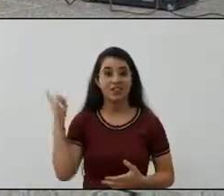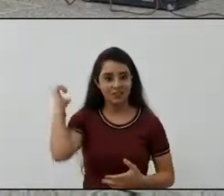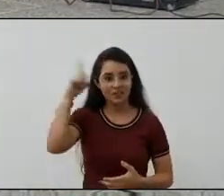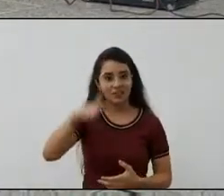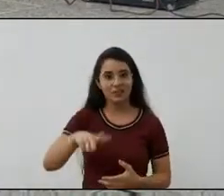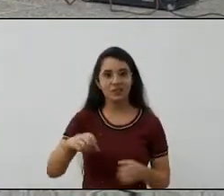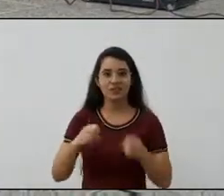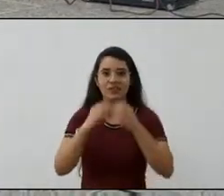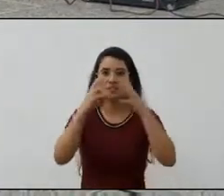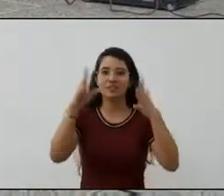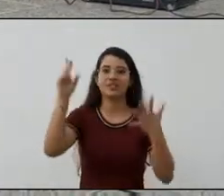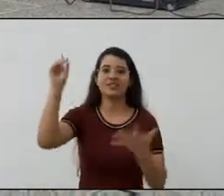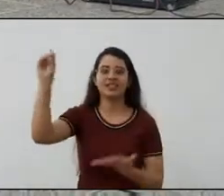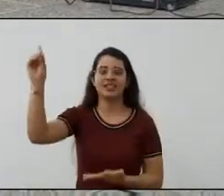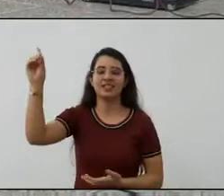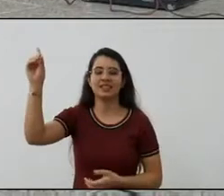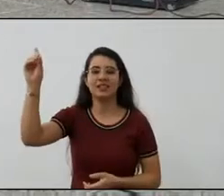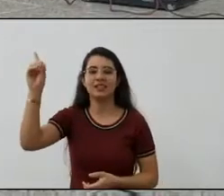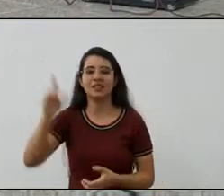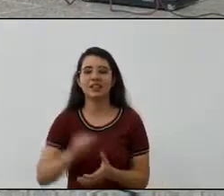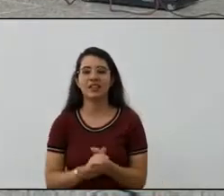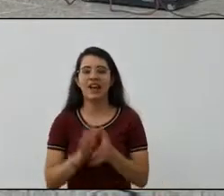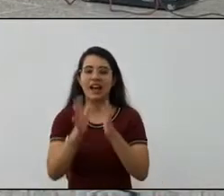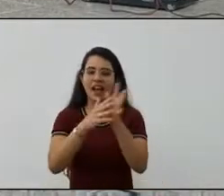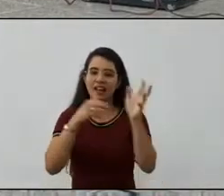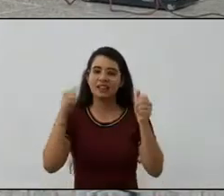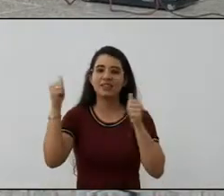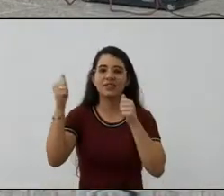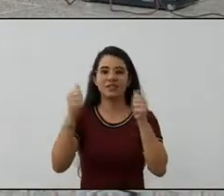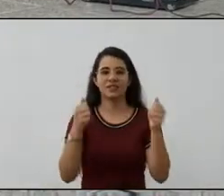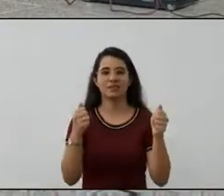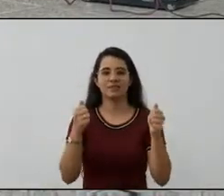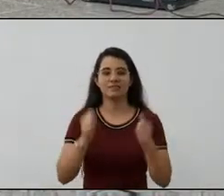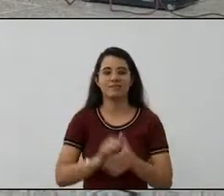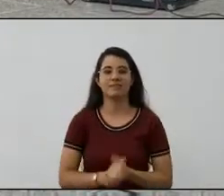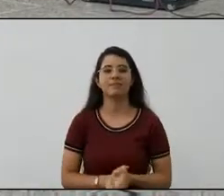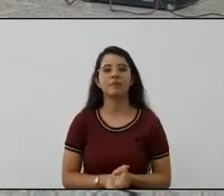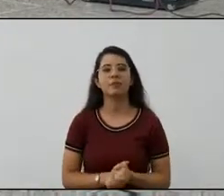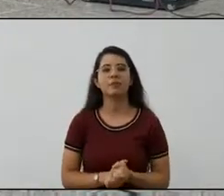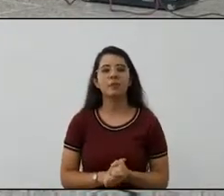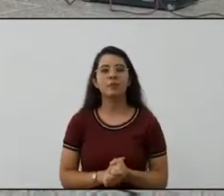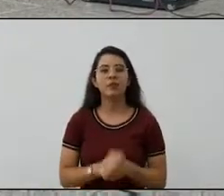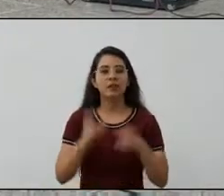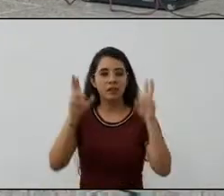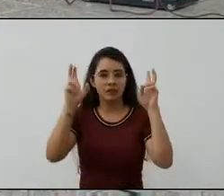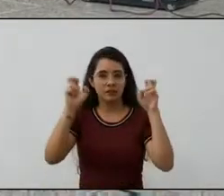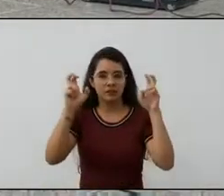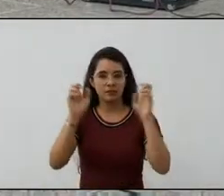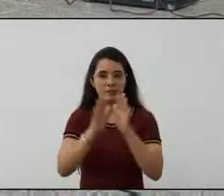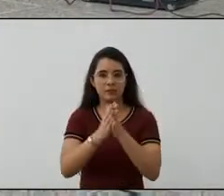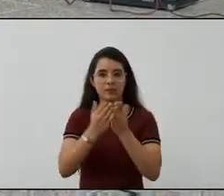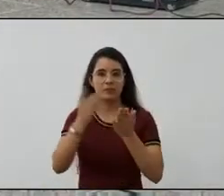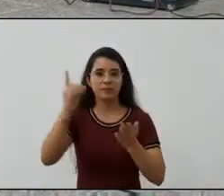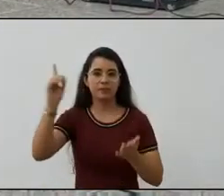De novo. Glória a Deus. Aleluia. Diz assim a palavra de Deus.